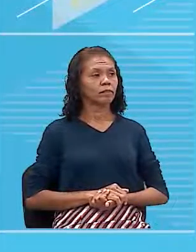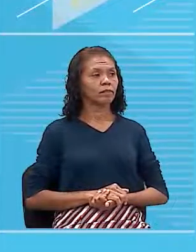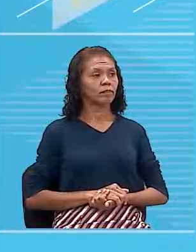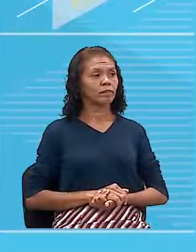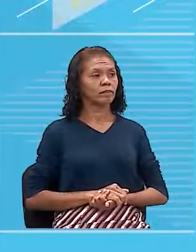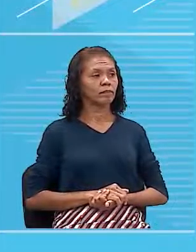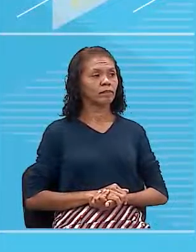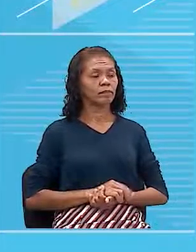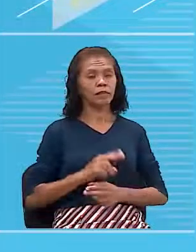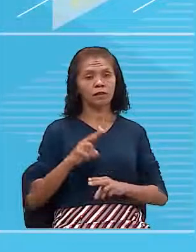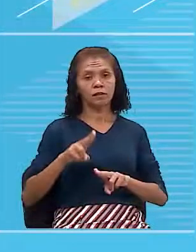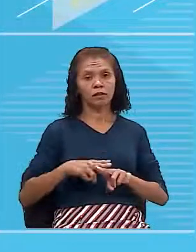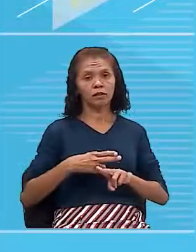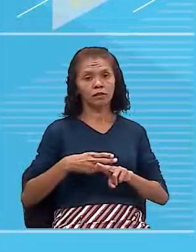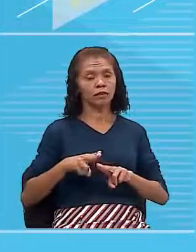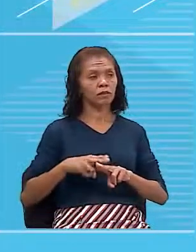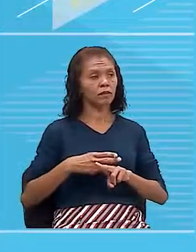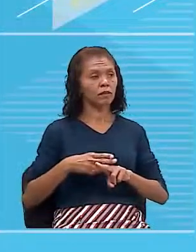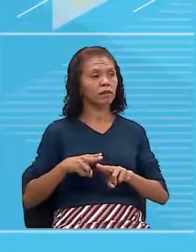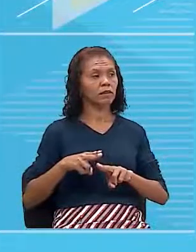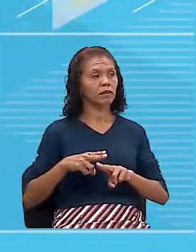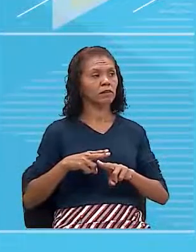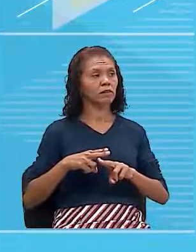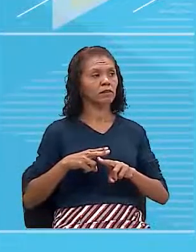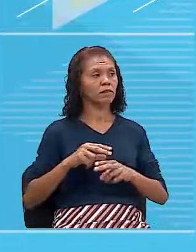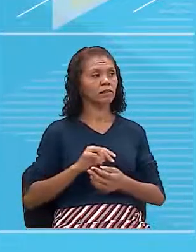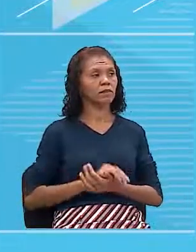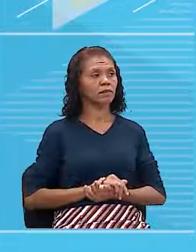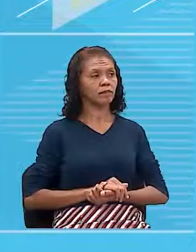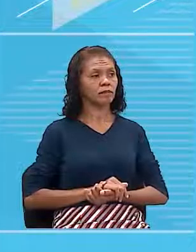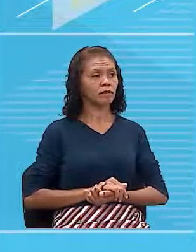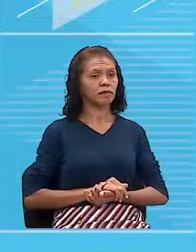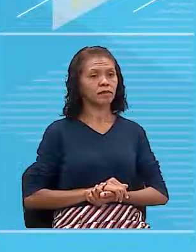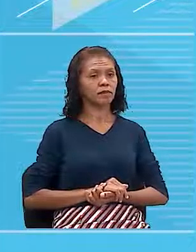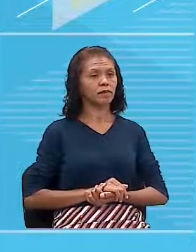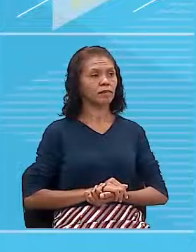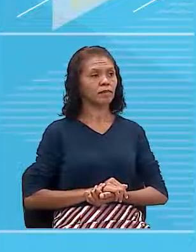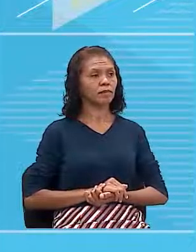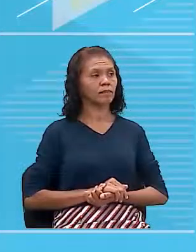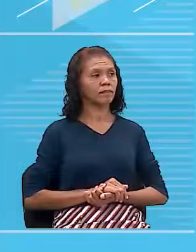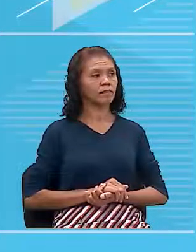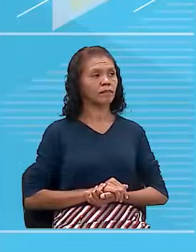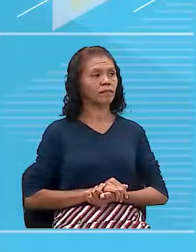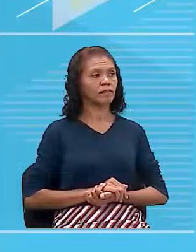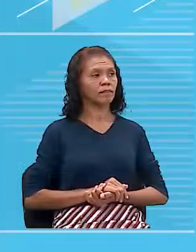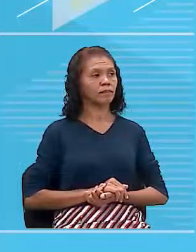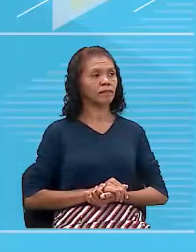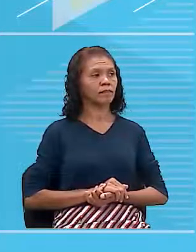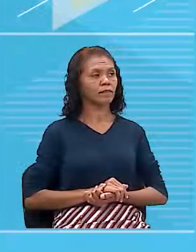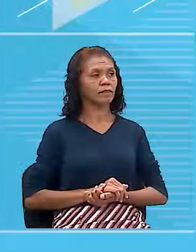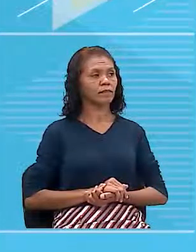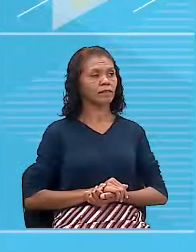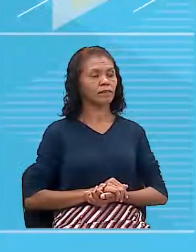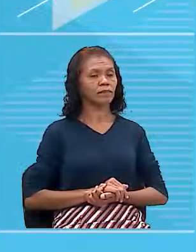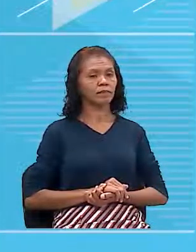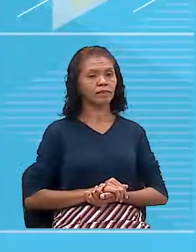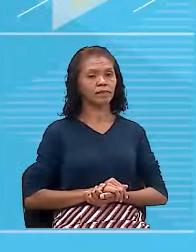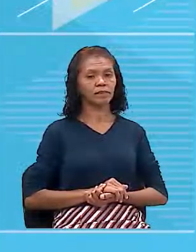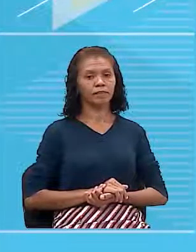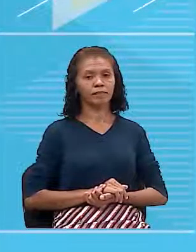lá na barra de chocolate só se for print presente Ju